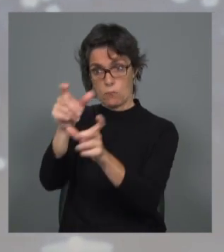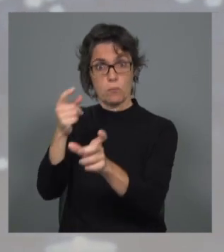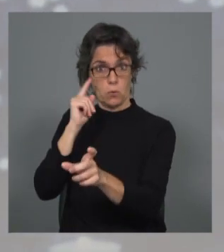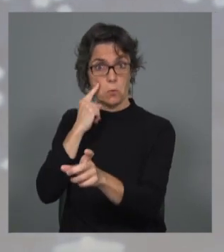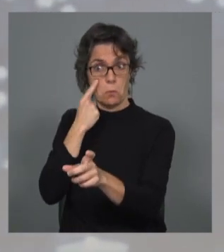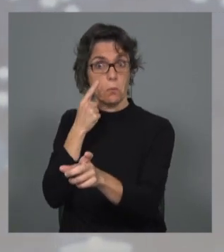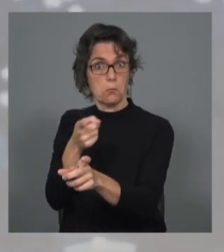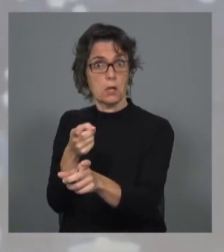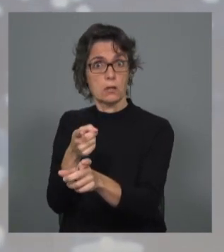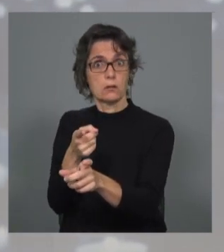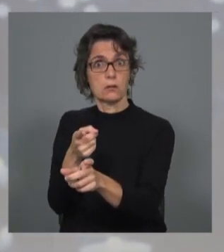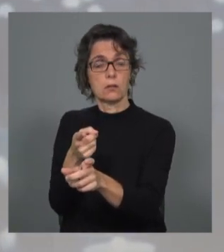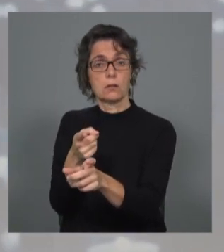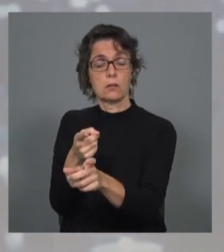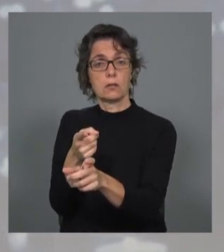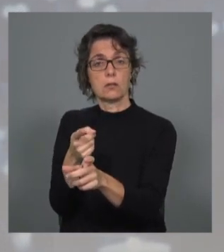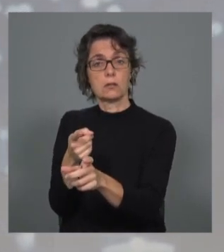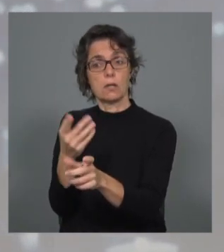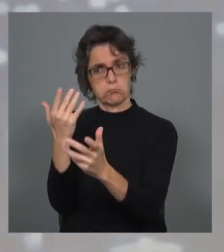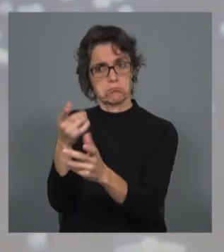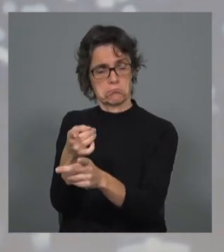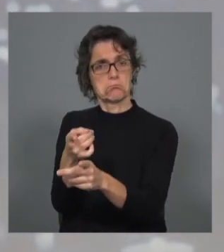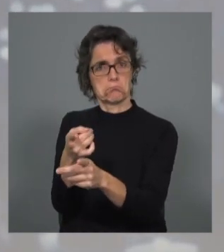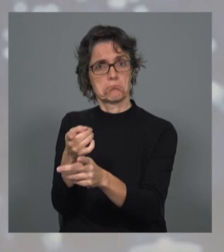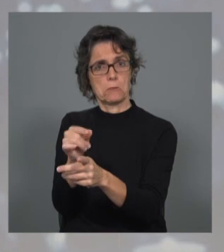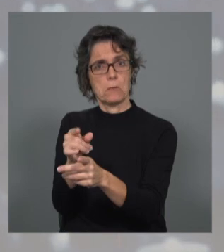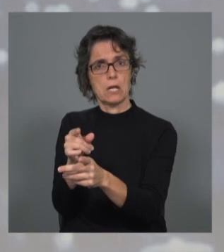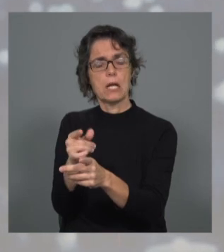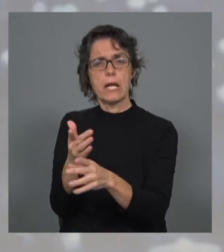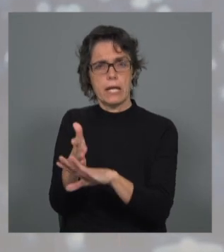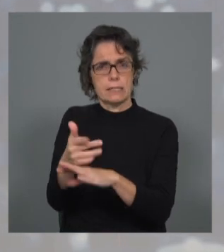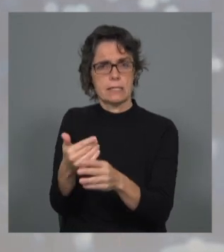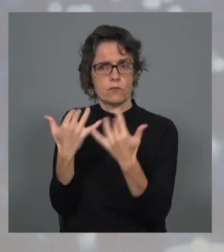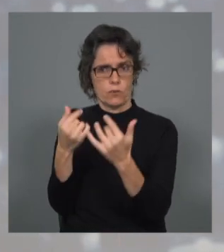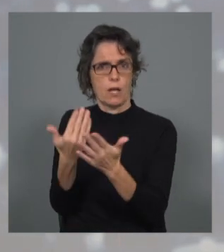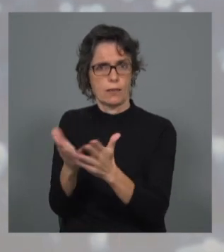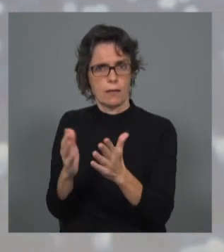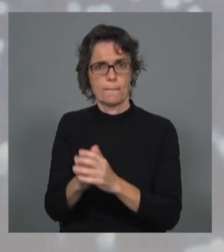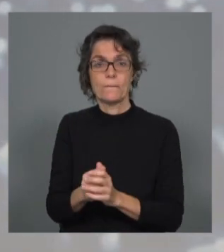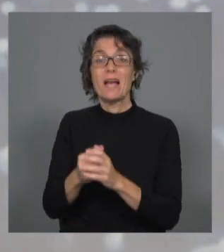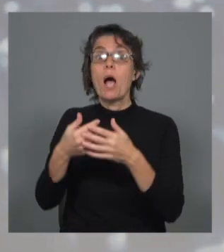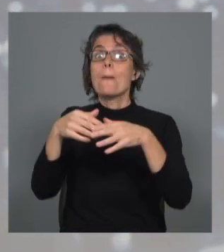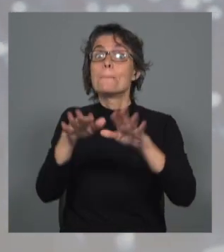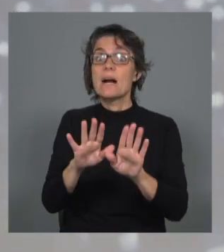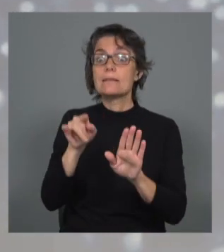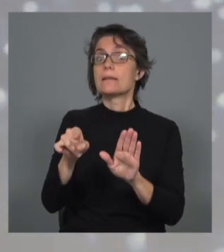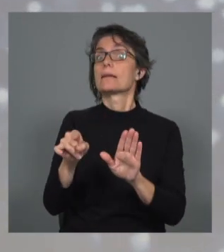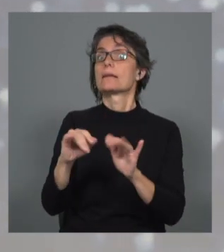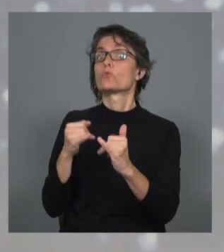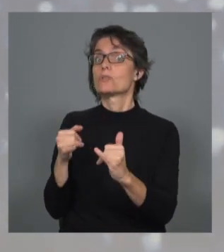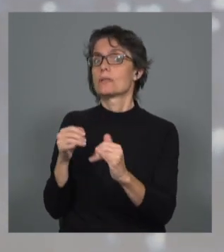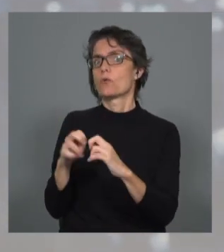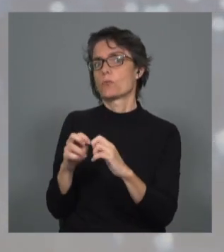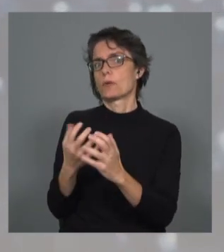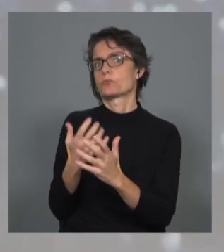obviamente, sem esse acesso à informação. Mas há um grande problema que está em cima da mesa,